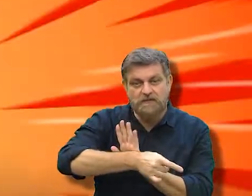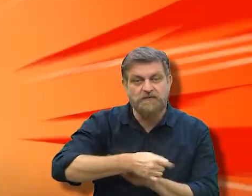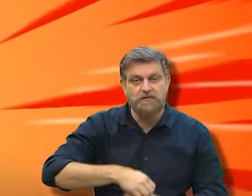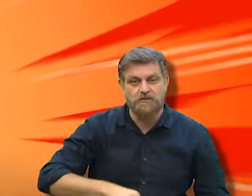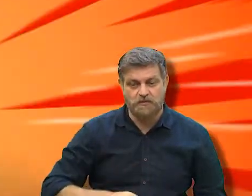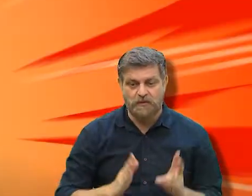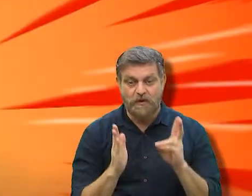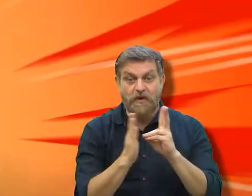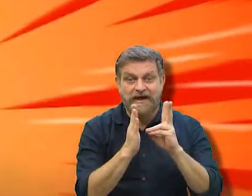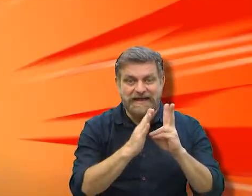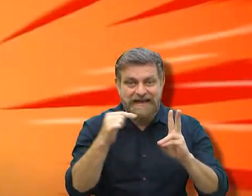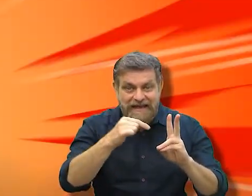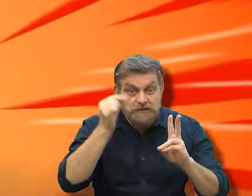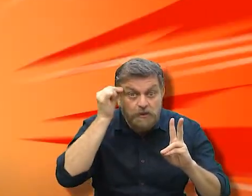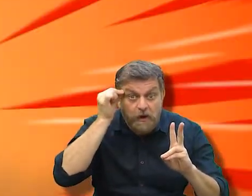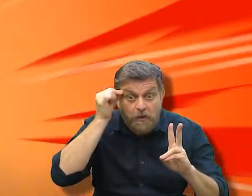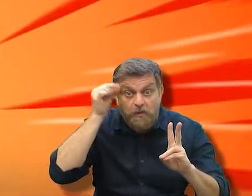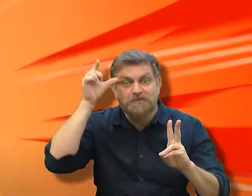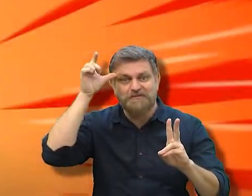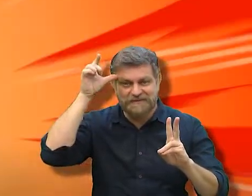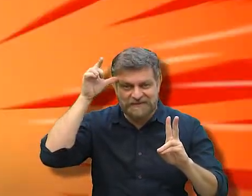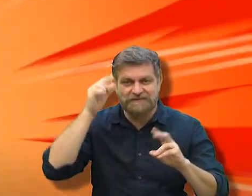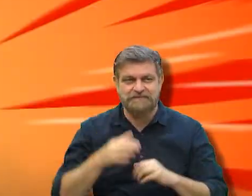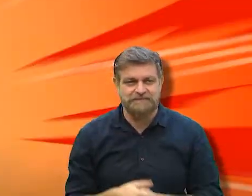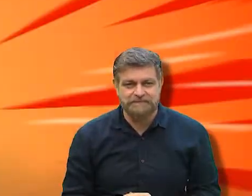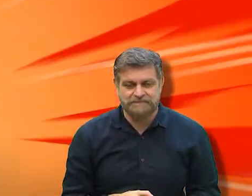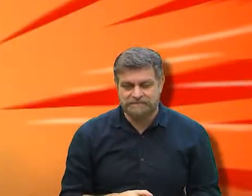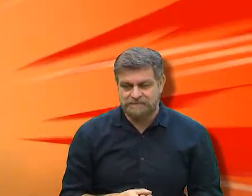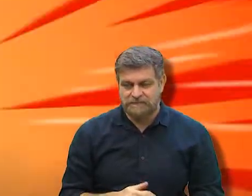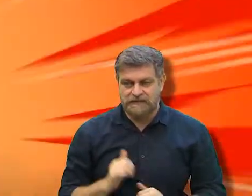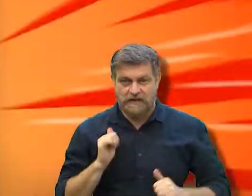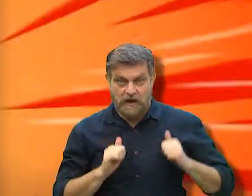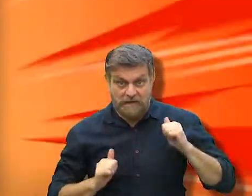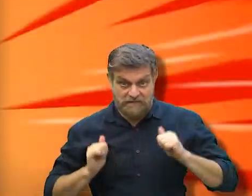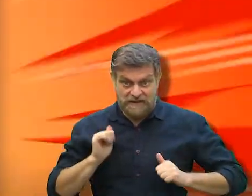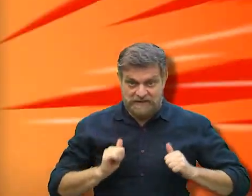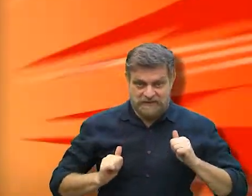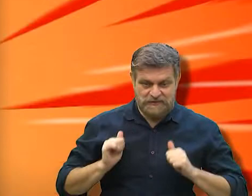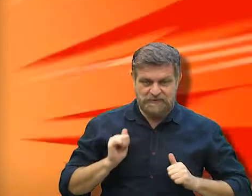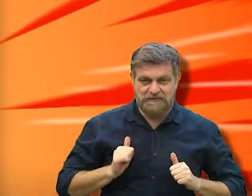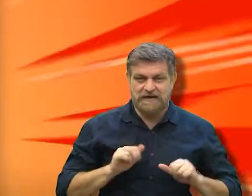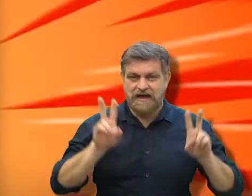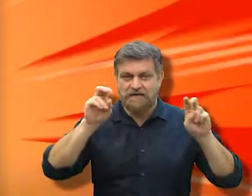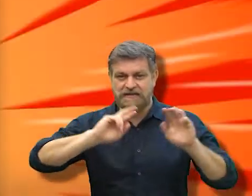e descobrir um pouquinho, conhecer um pouco mais, né, sobre a cultura indígena.